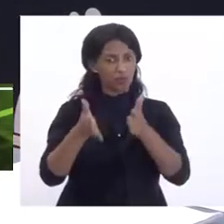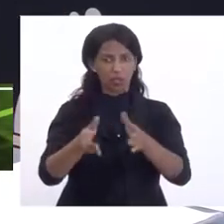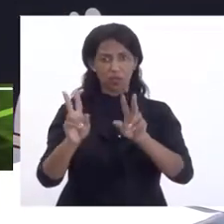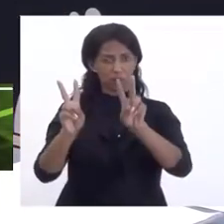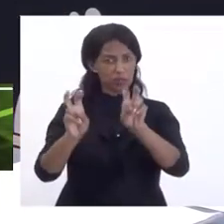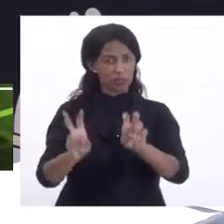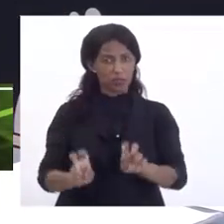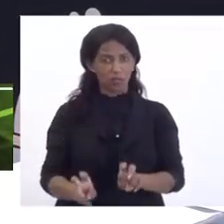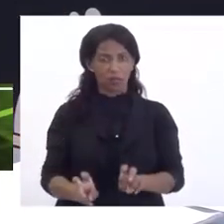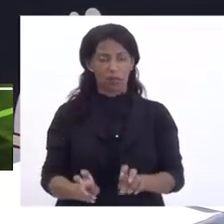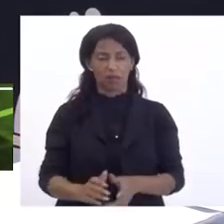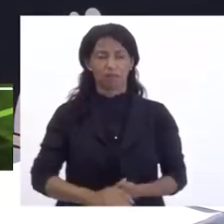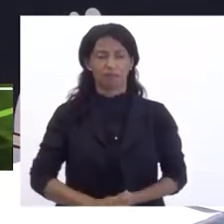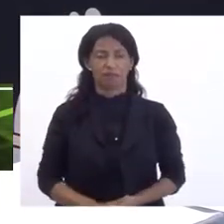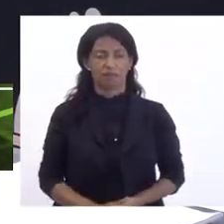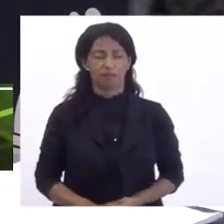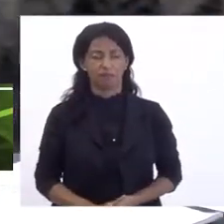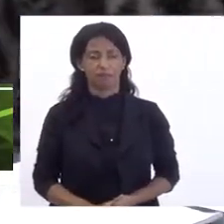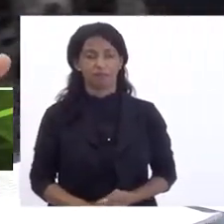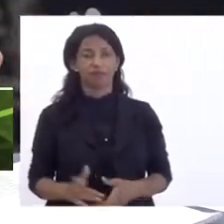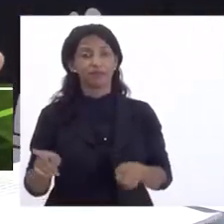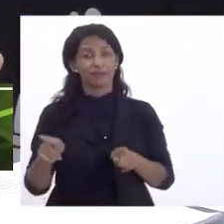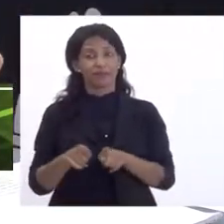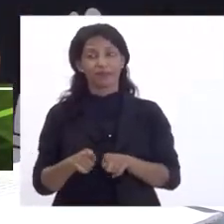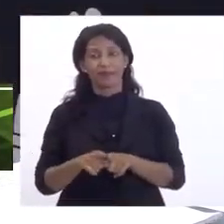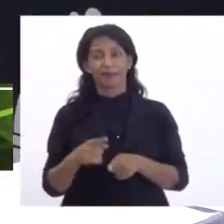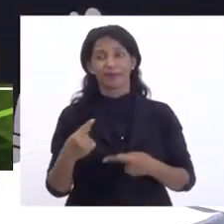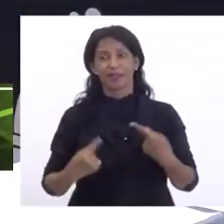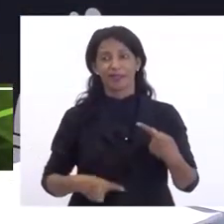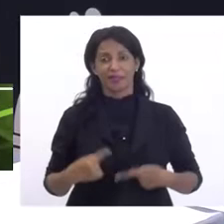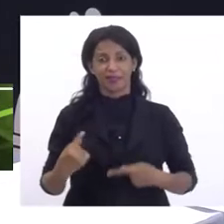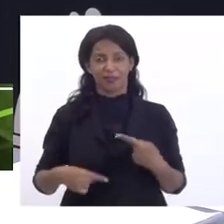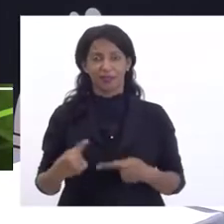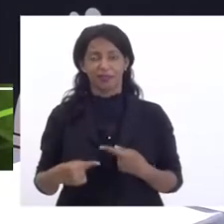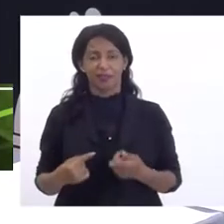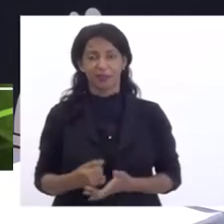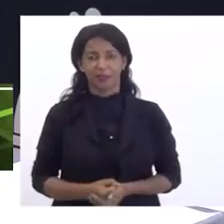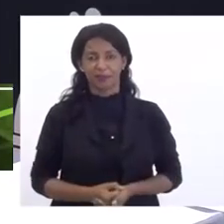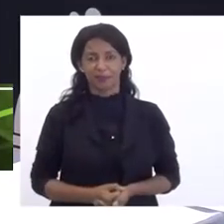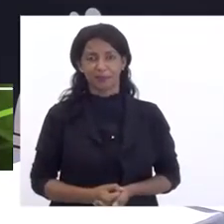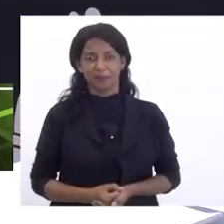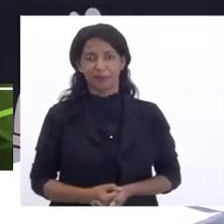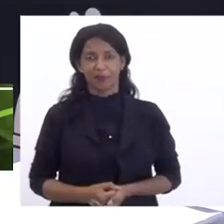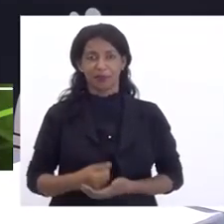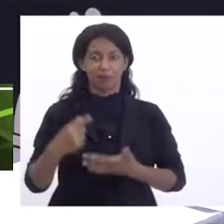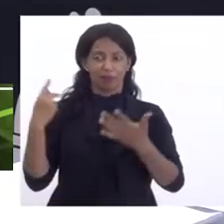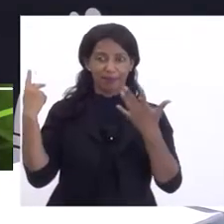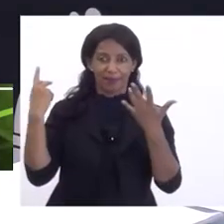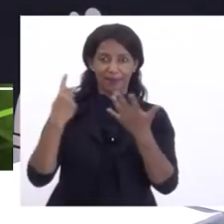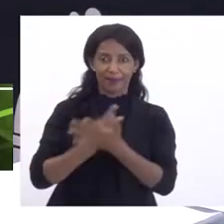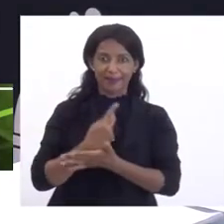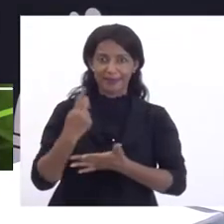matéria, que é inconstitucional. Queria estar discutindo o absurdo que é,